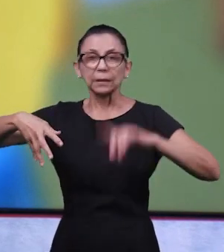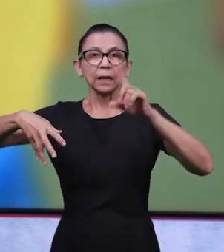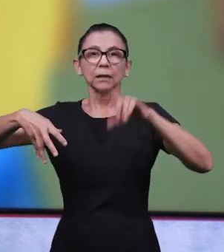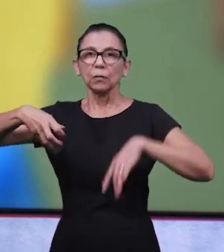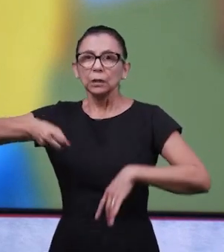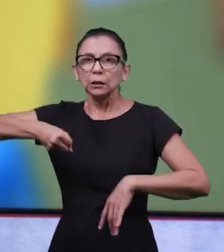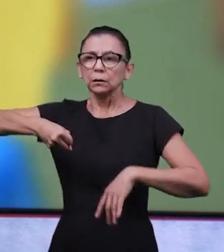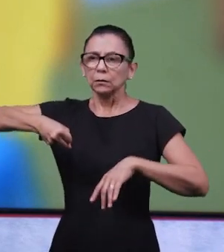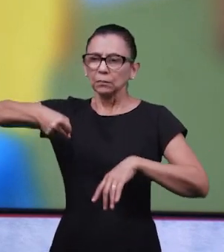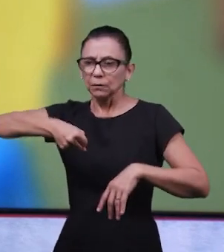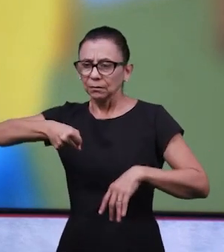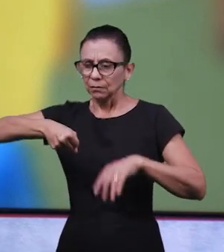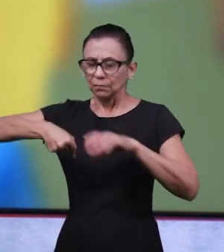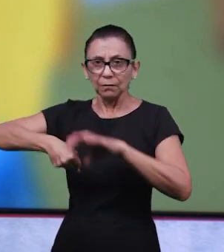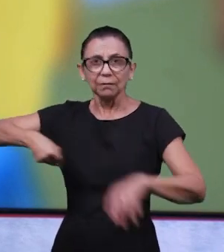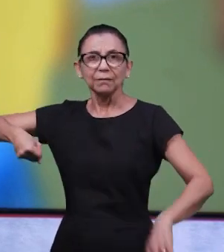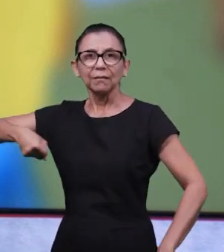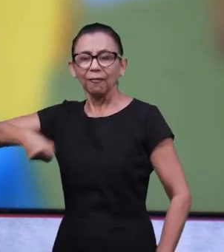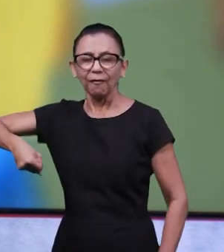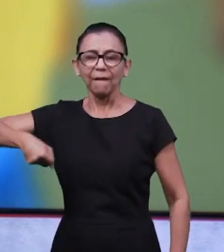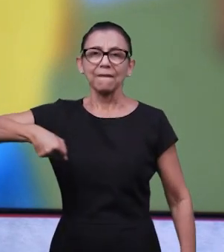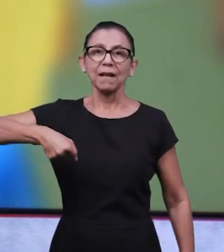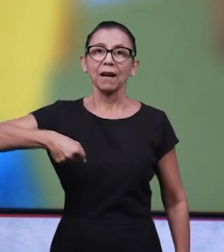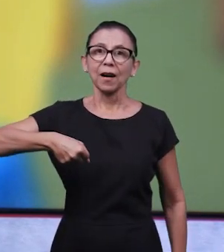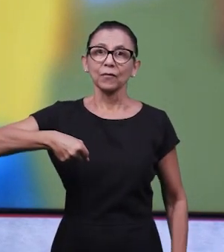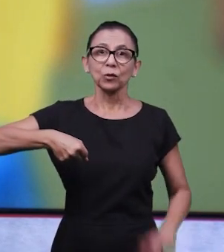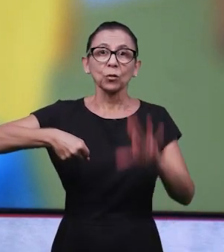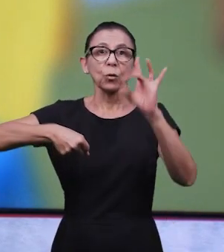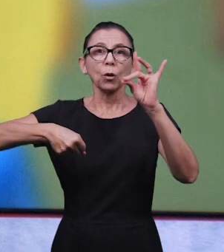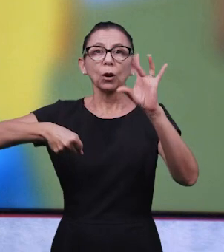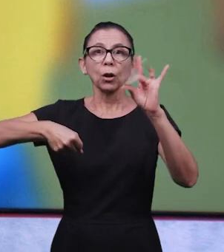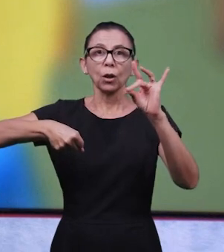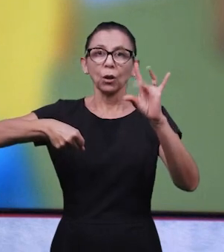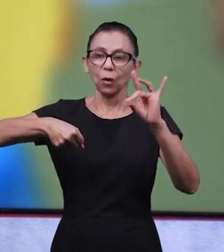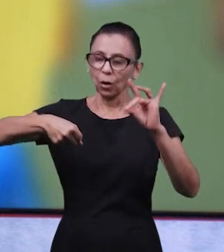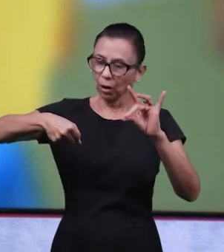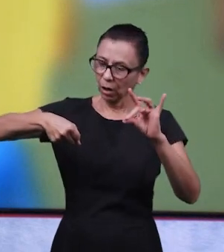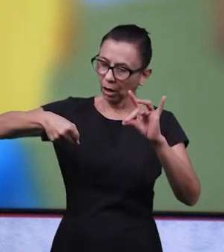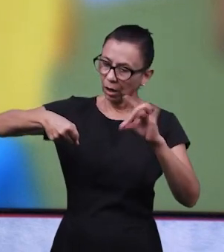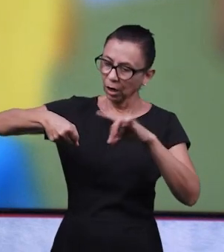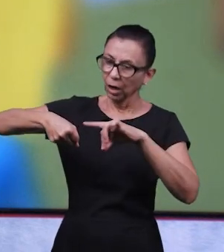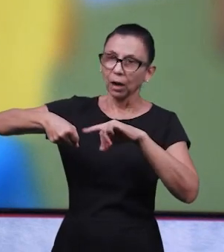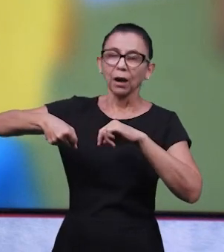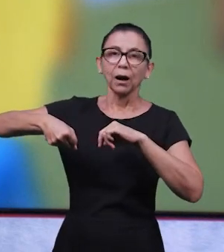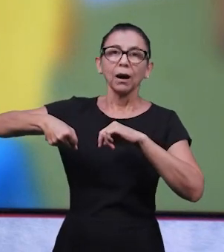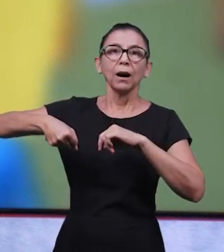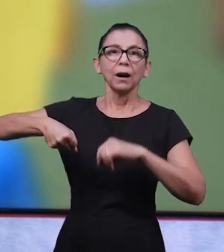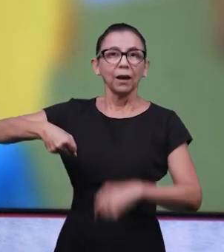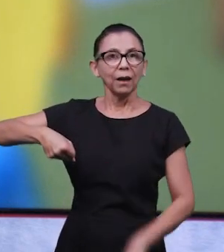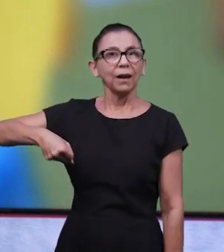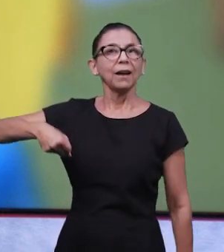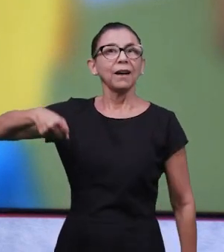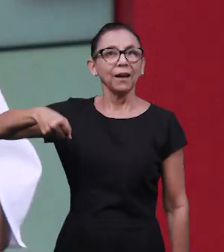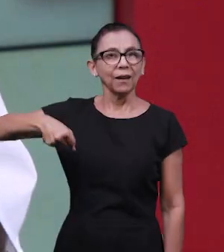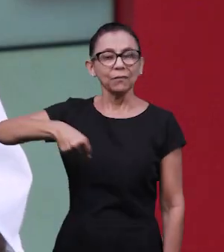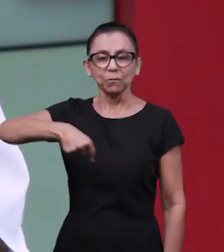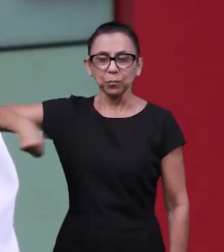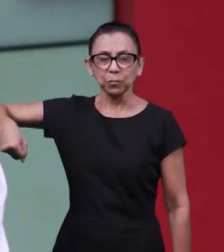tantos soldados que a espada ficou agarrada na sua mão. Vejam como